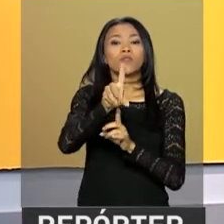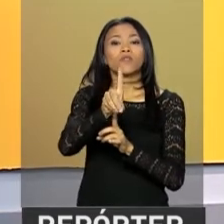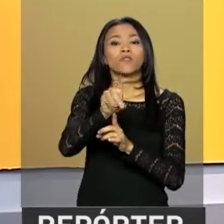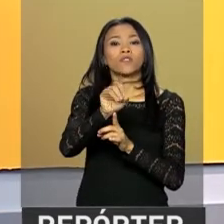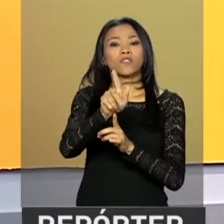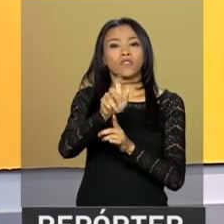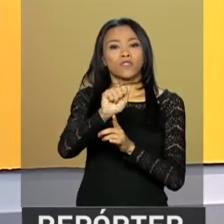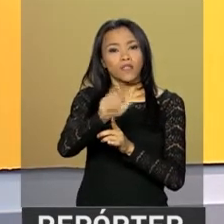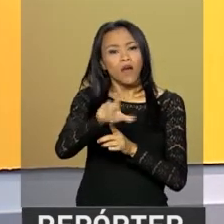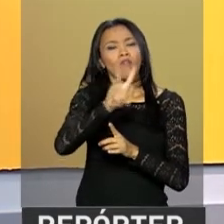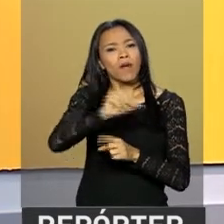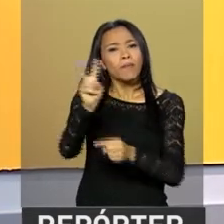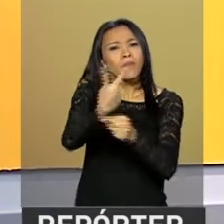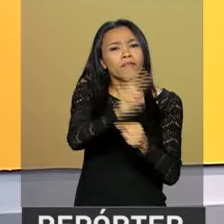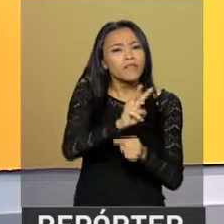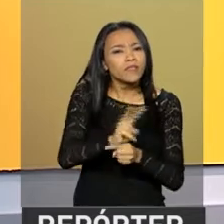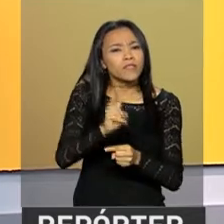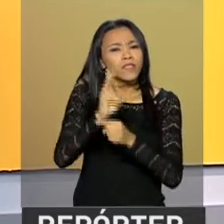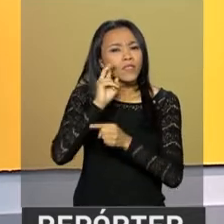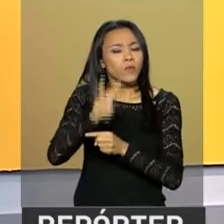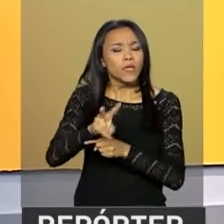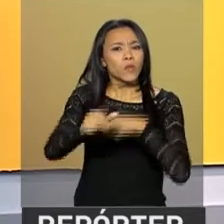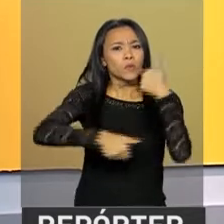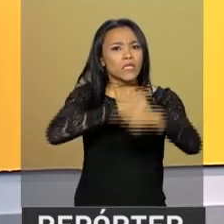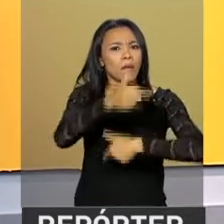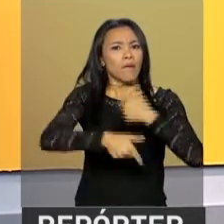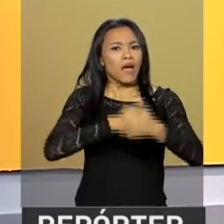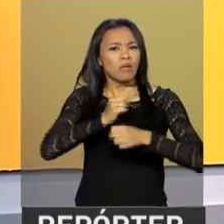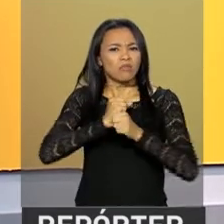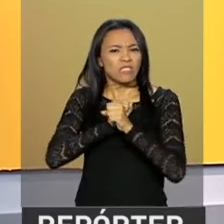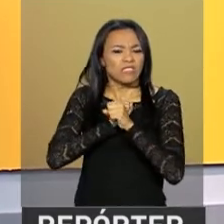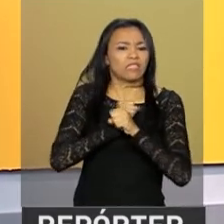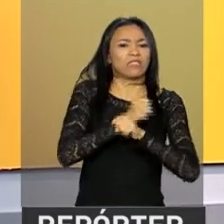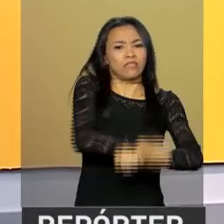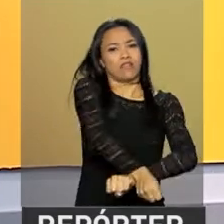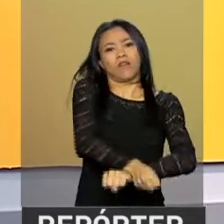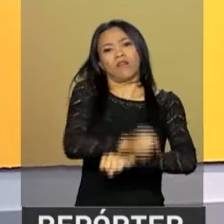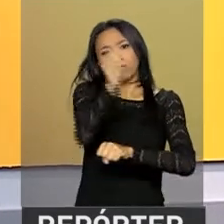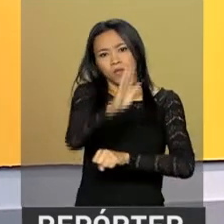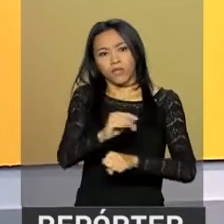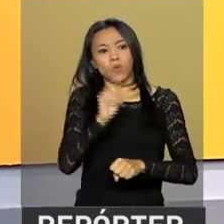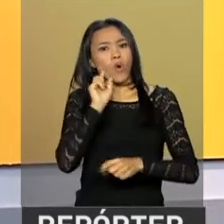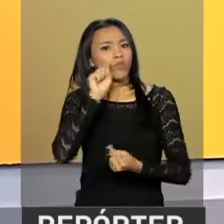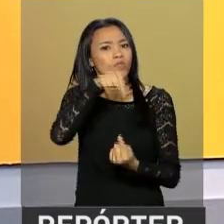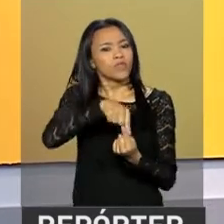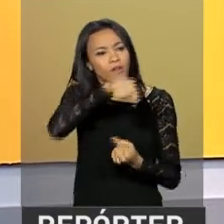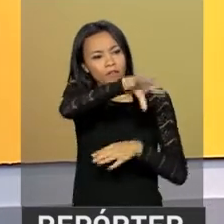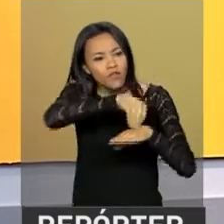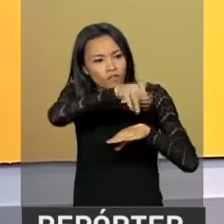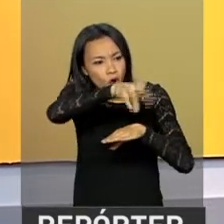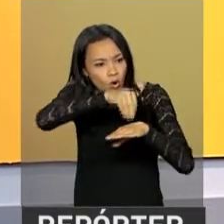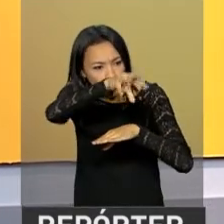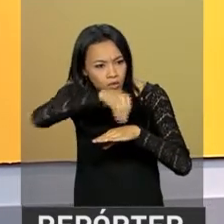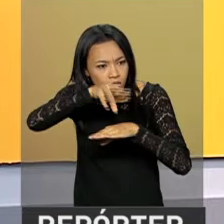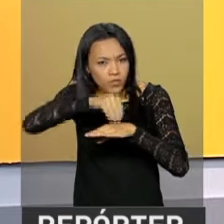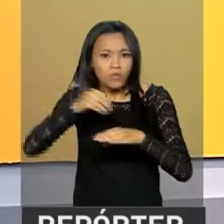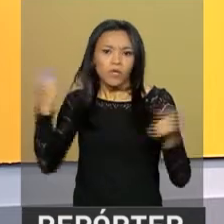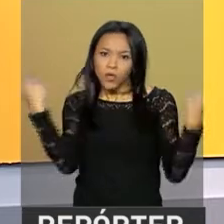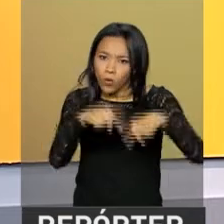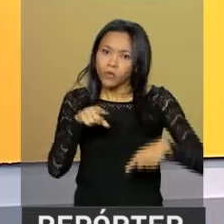do trabalho escravo no brasil a idéia é reunir informações para combater esse tipo de